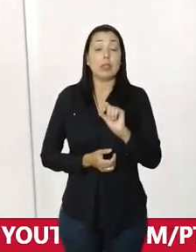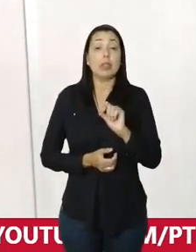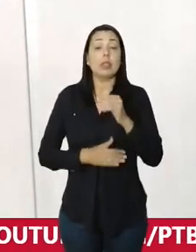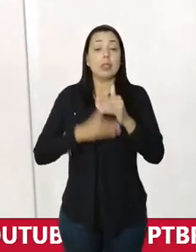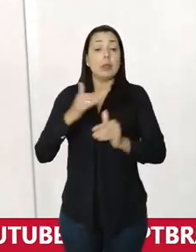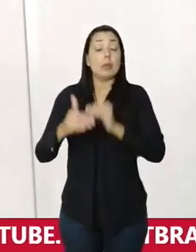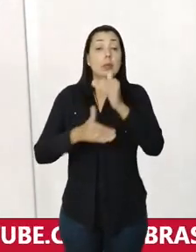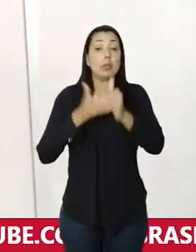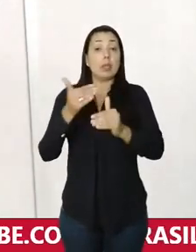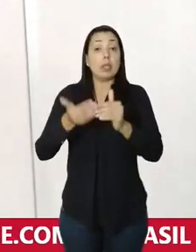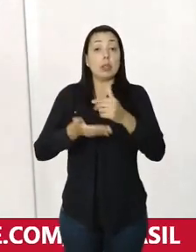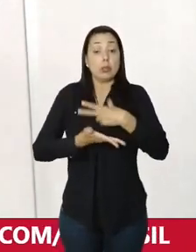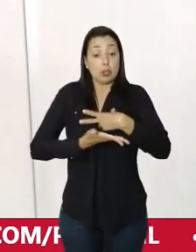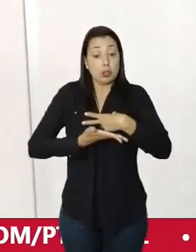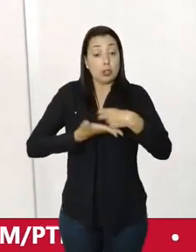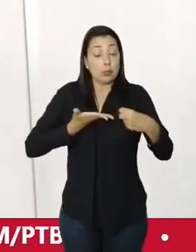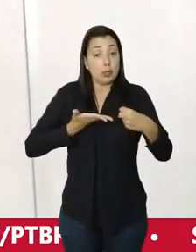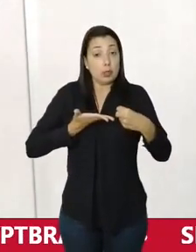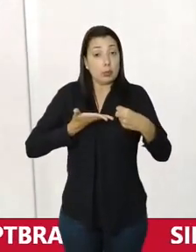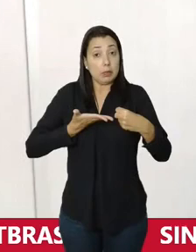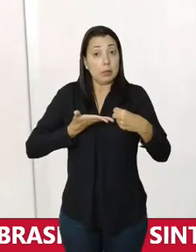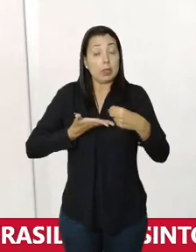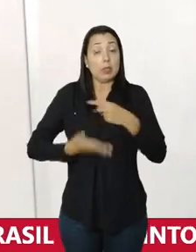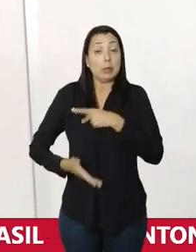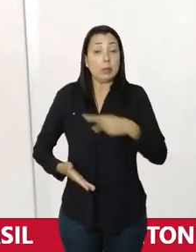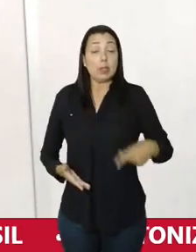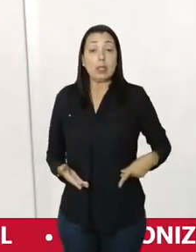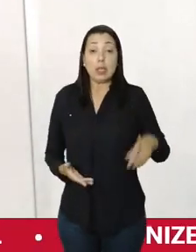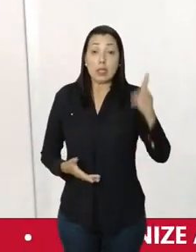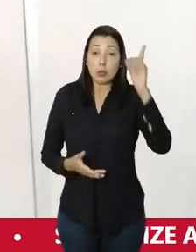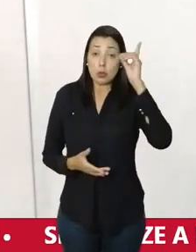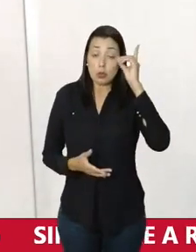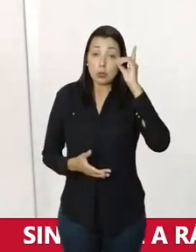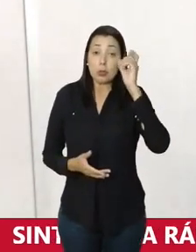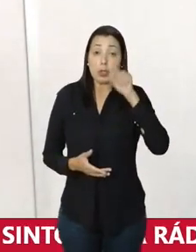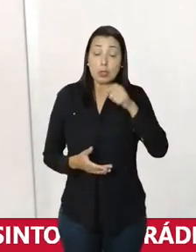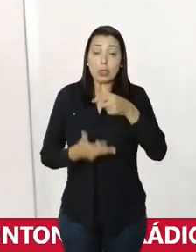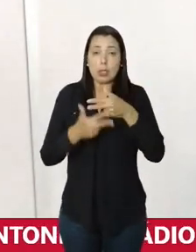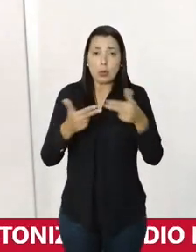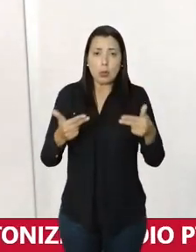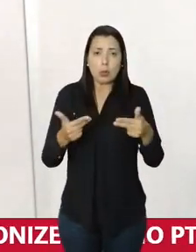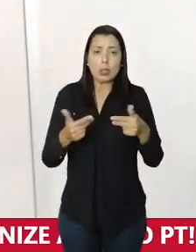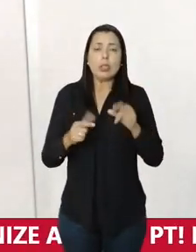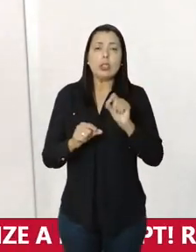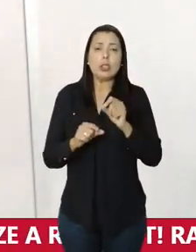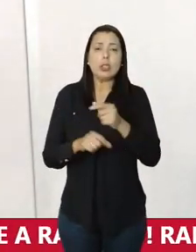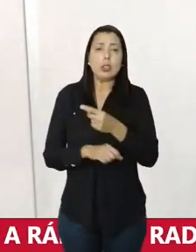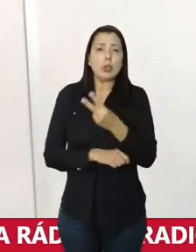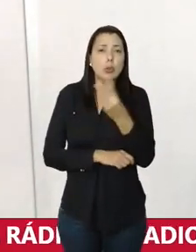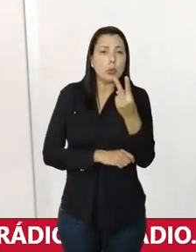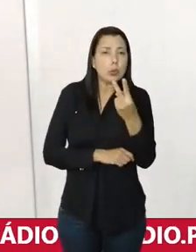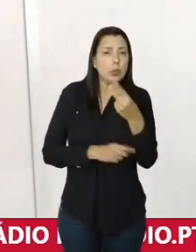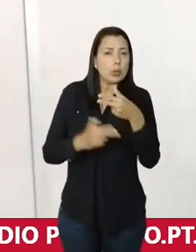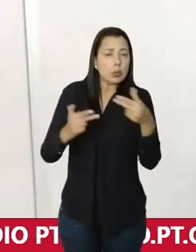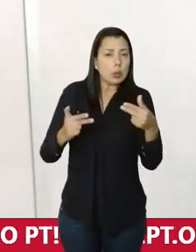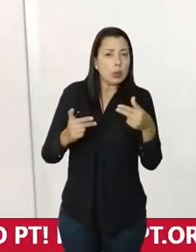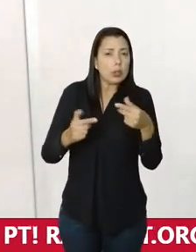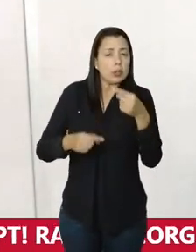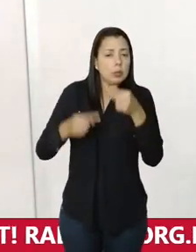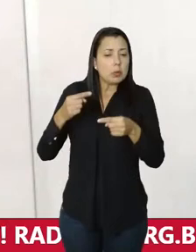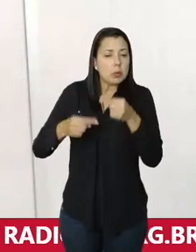o processo de impedimento da presidenta Dilma é produto da conjugação de duas forças políticas